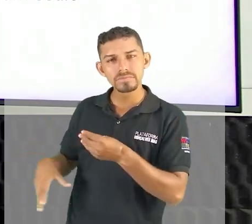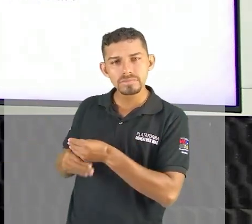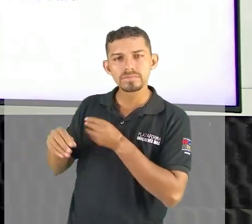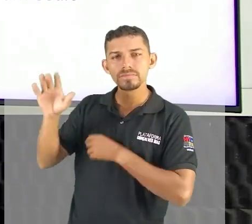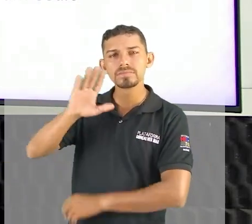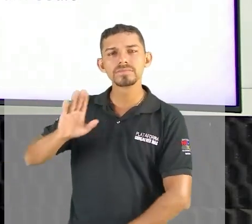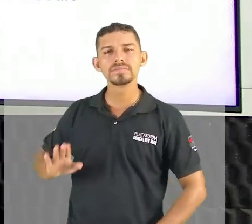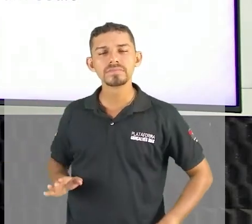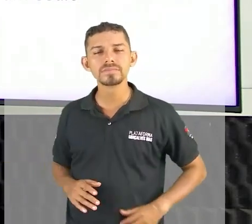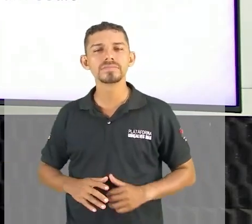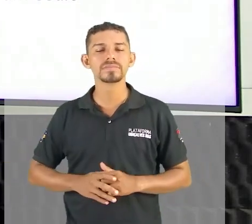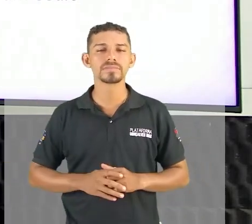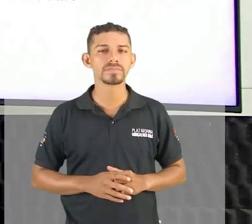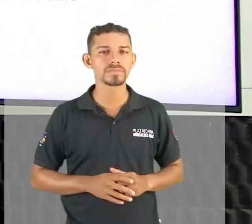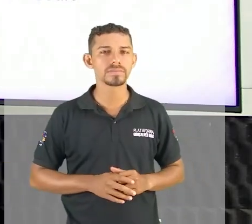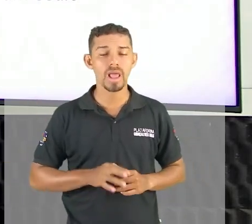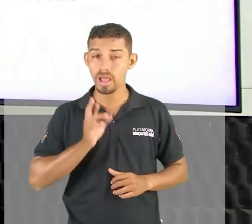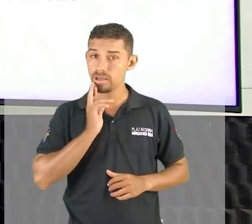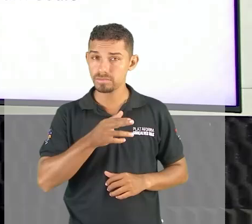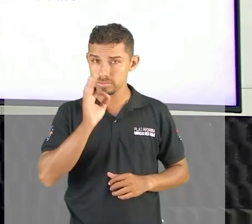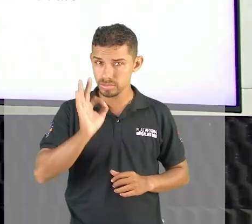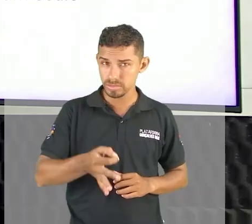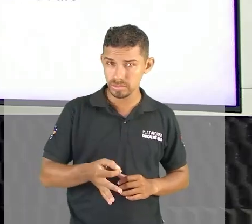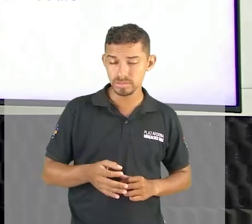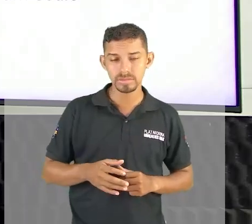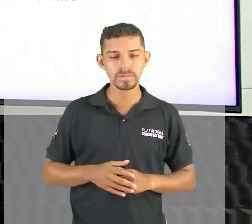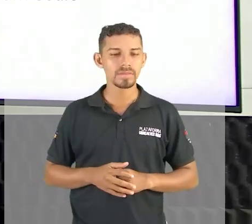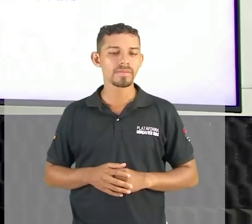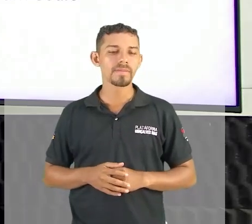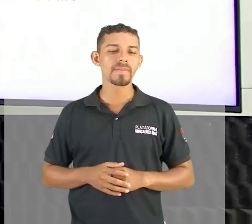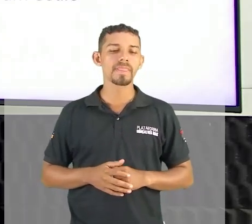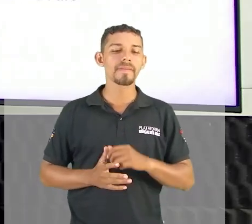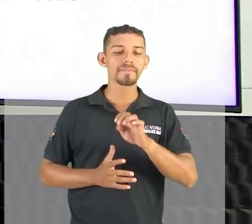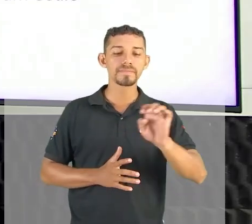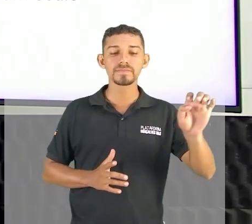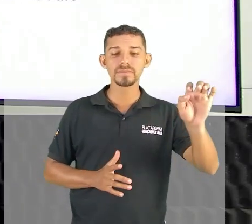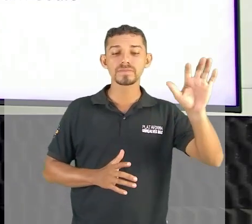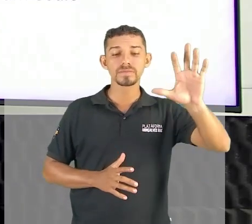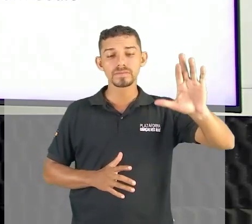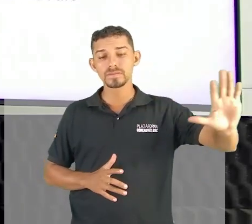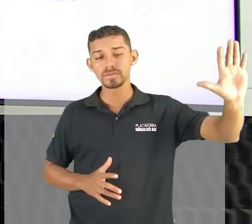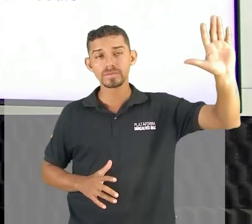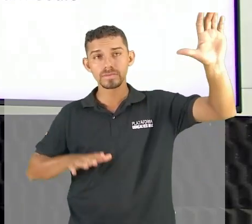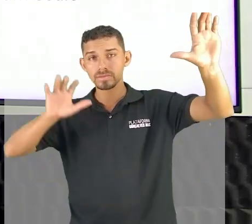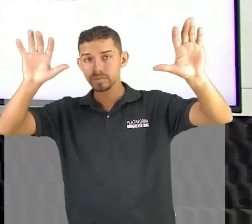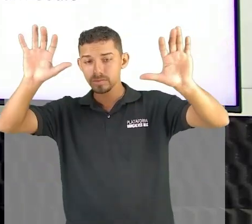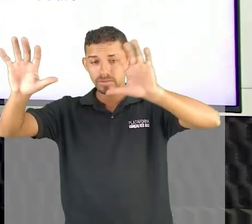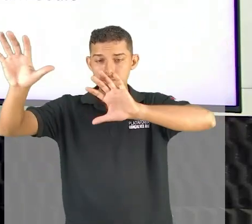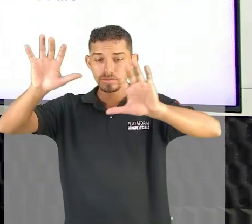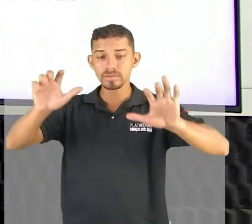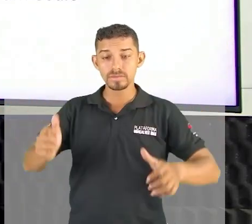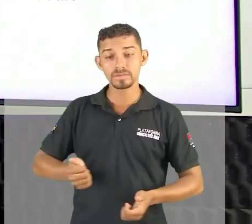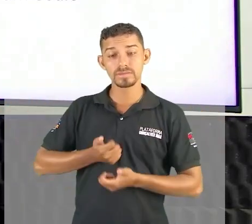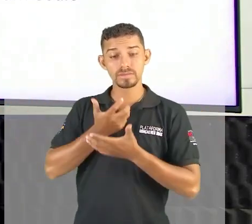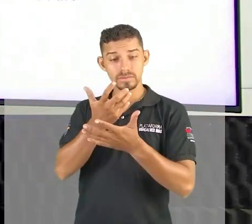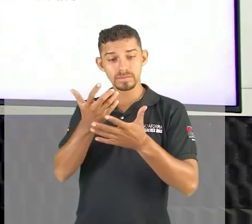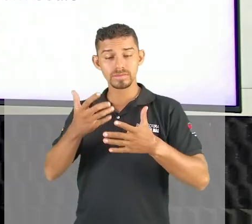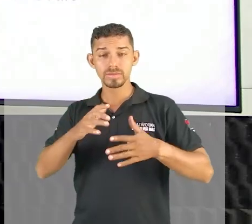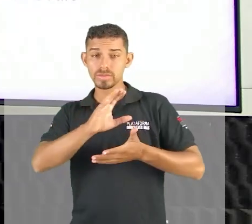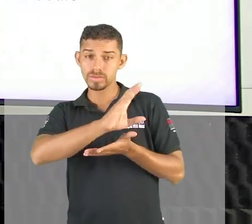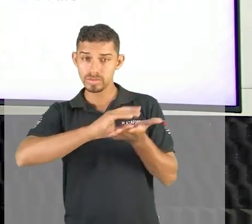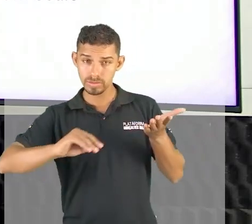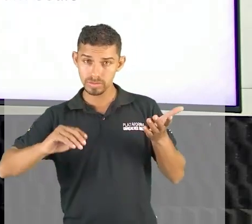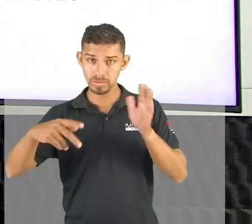Brasil será que é esse o nosso gabarito letra e as regiões do país imprimem um